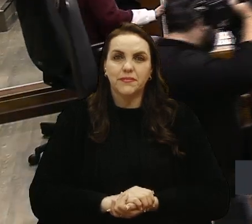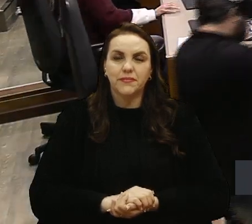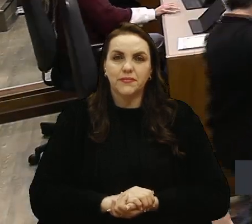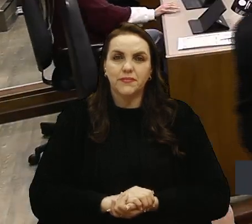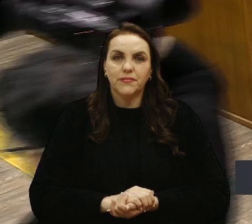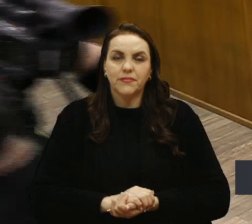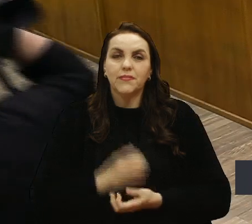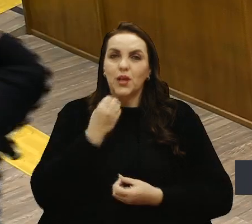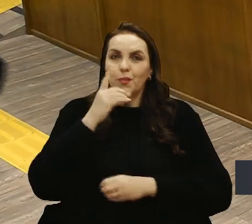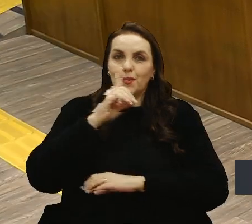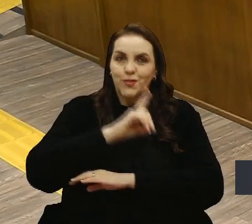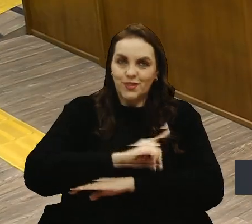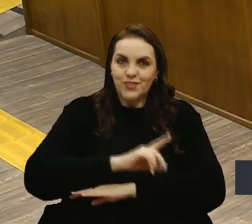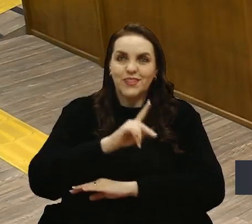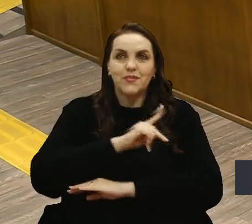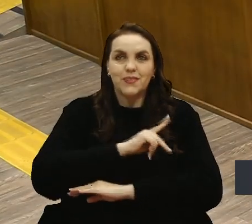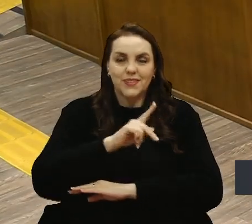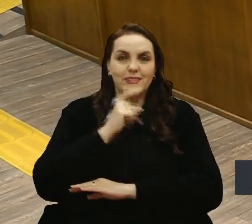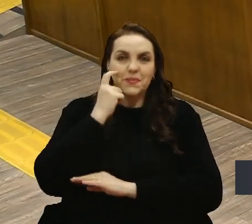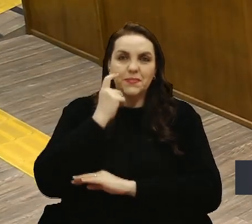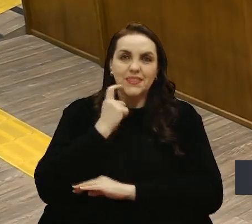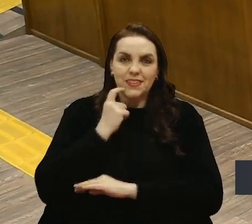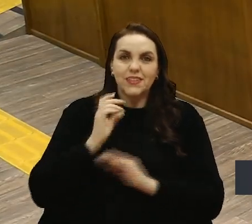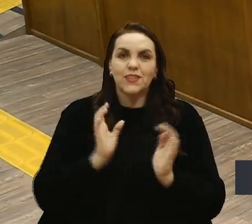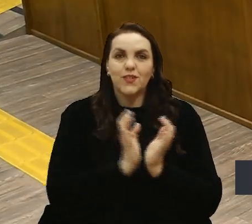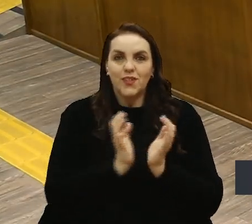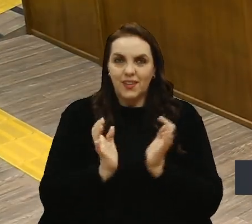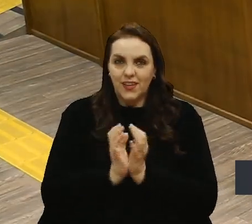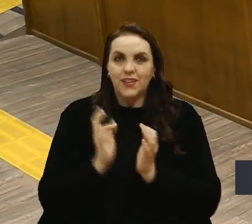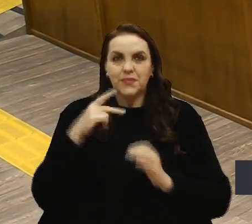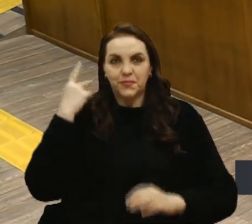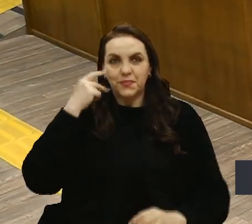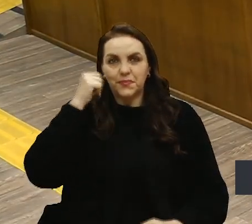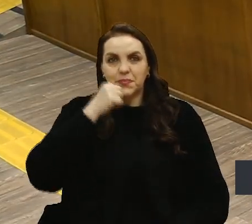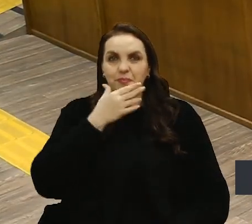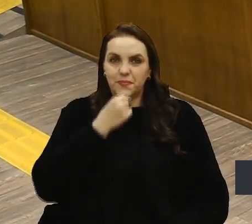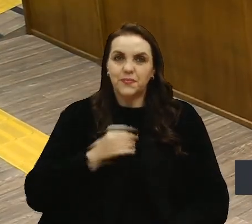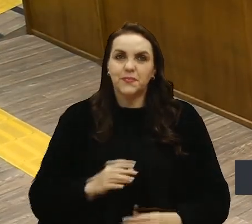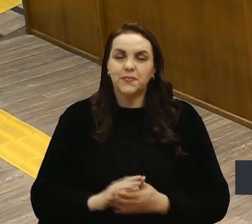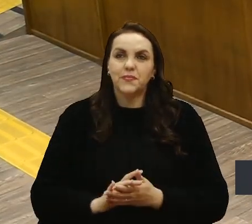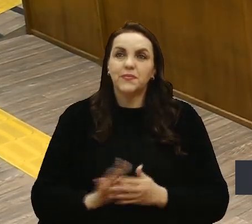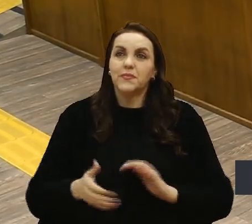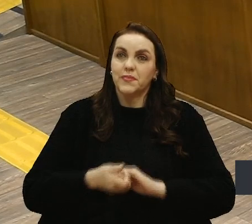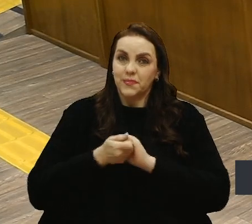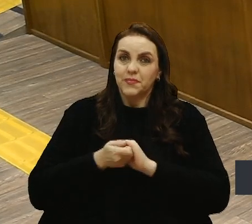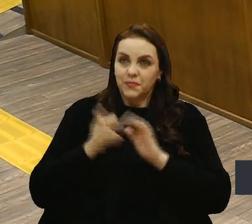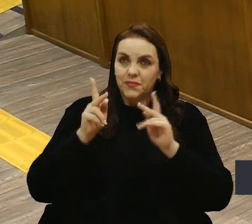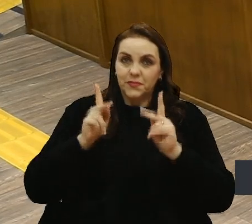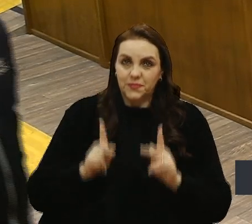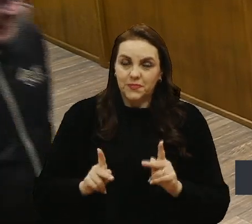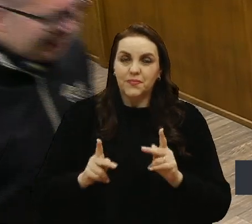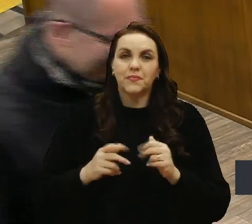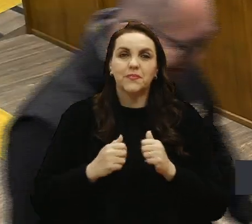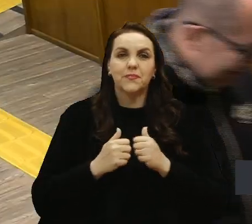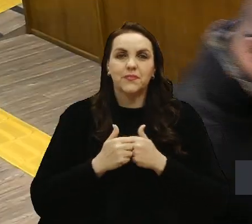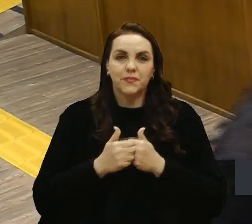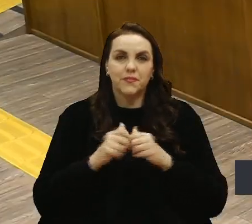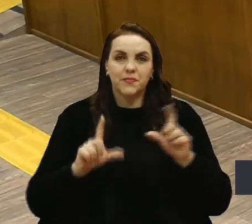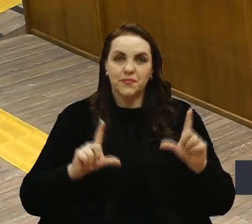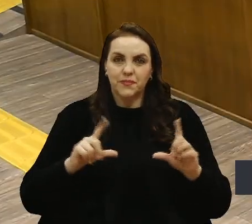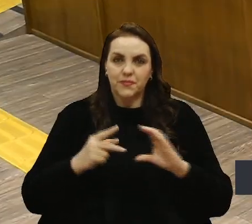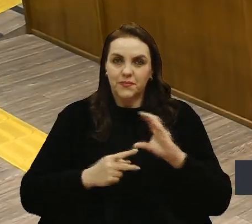Bom dia, presidente Wagner Petrini, colegas vereadores. Saudar as pessoas que nos acompanham pela TV